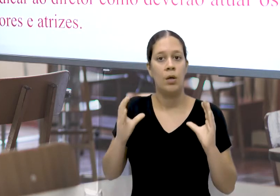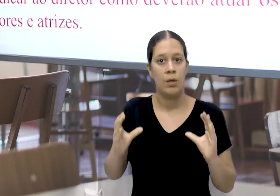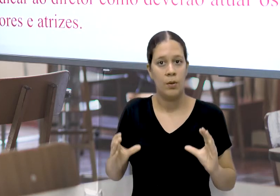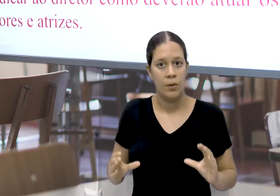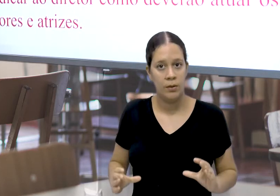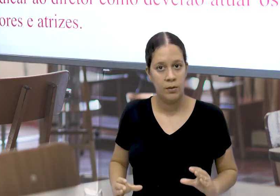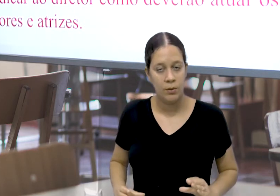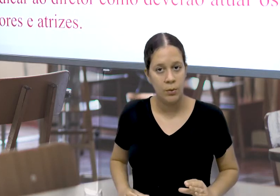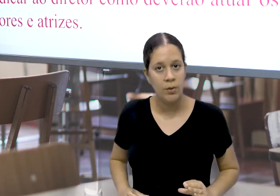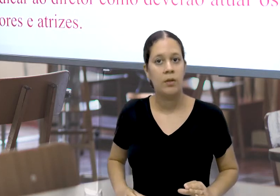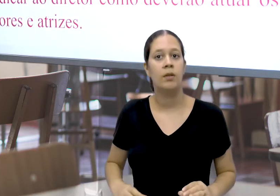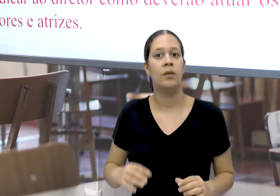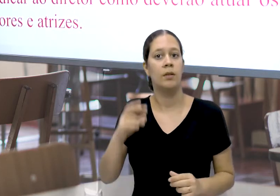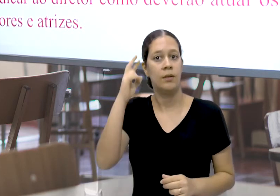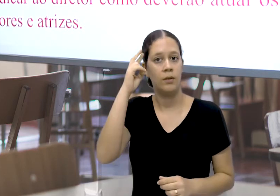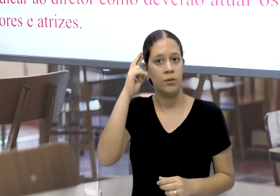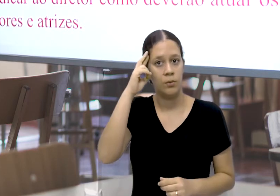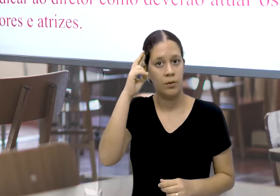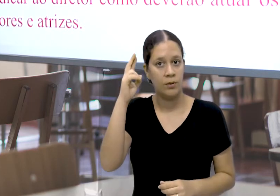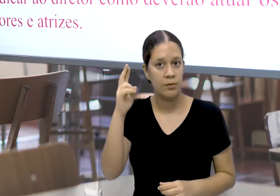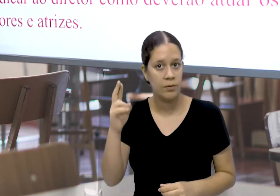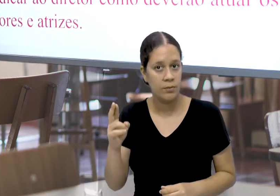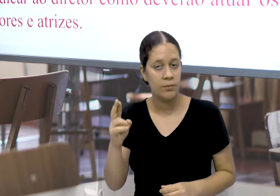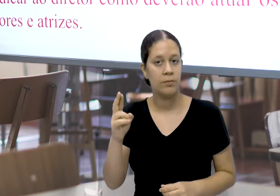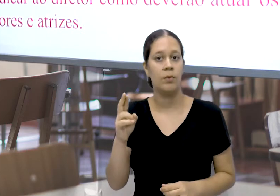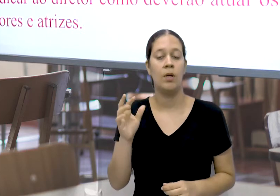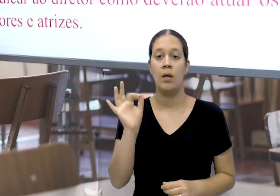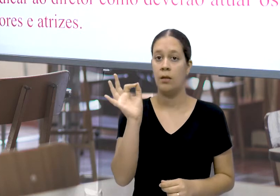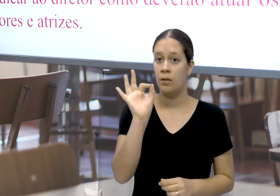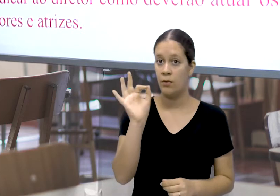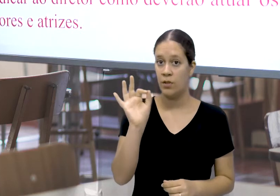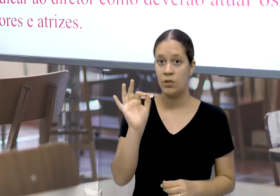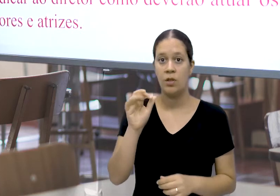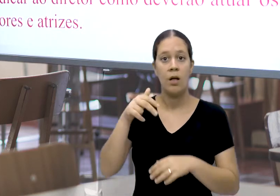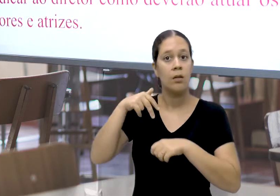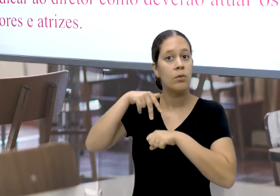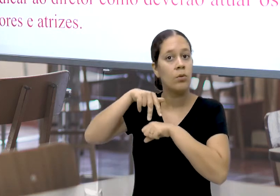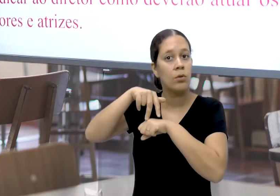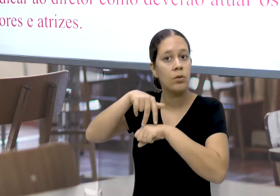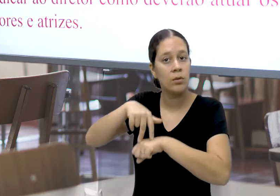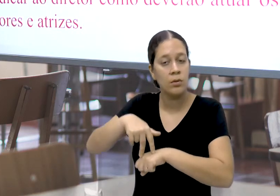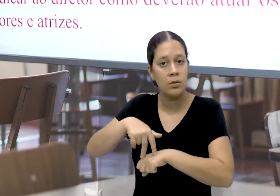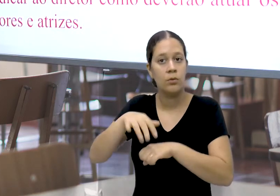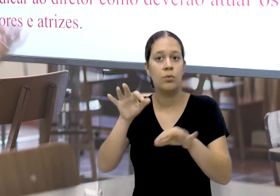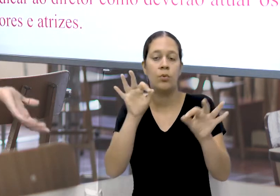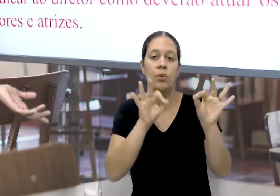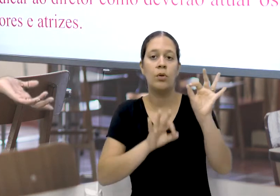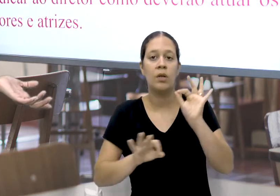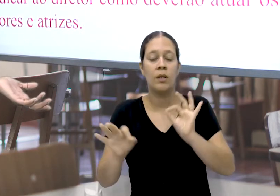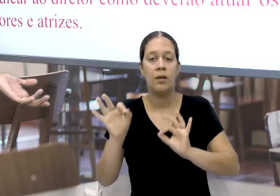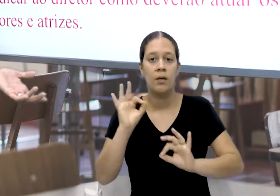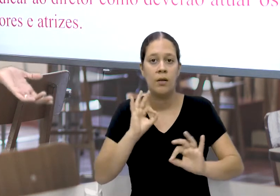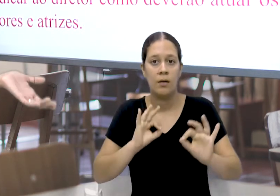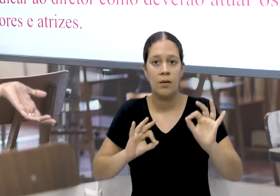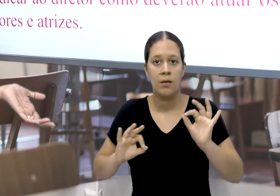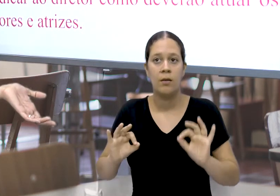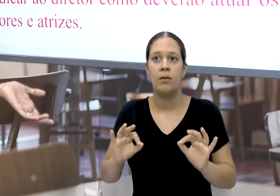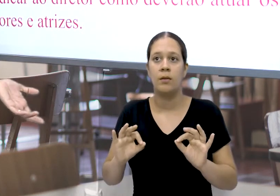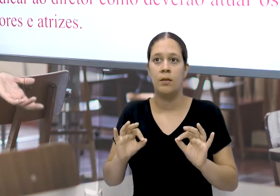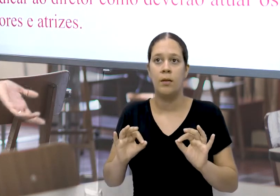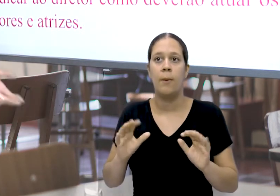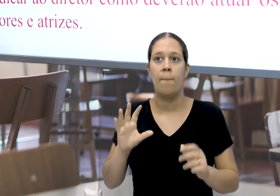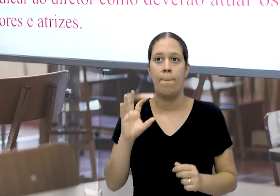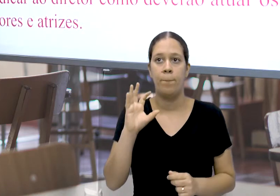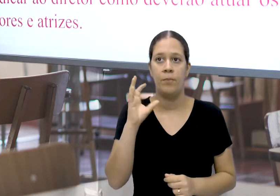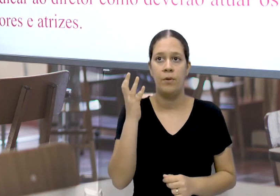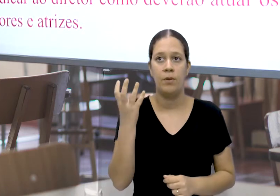o texto. Por exemplo, se eu for encenar Shakespeare com vocês, eu sou apenas uma diretora, eu não sou o Shakespeare.